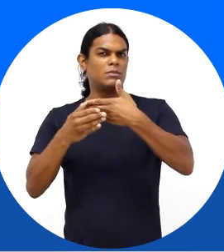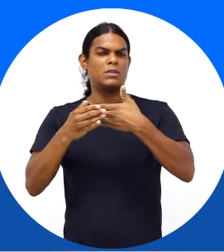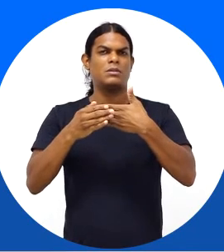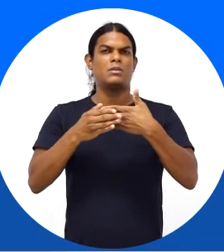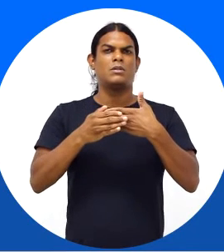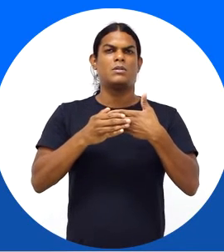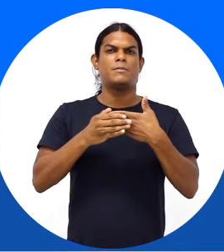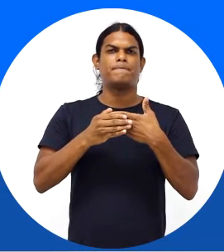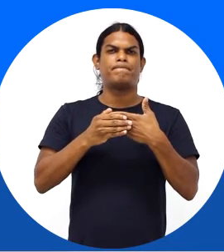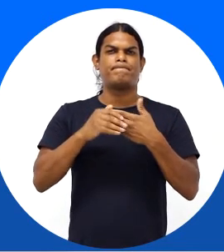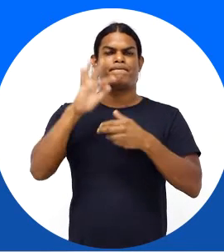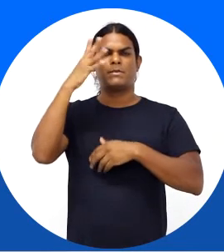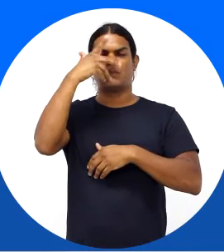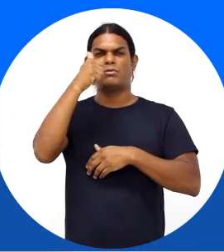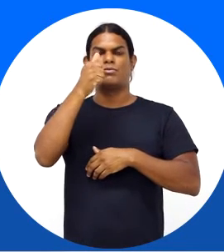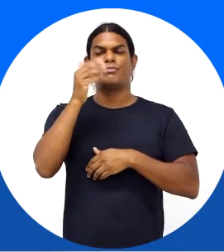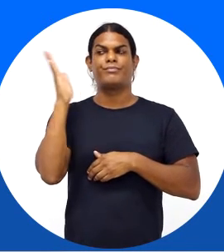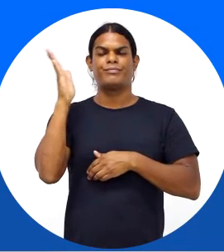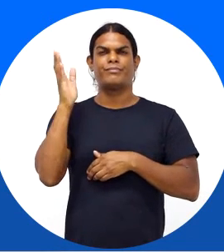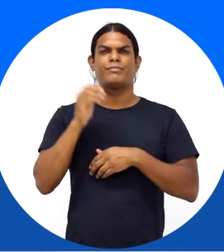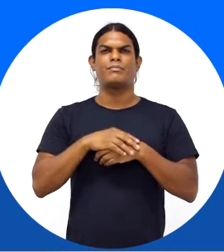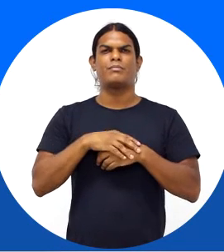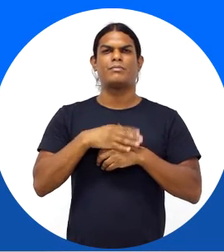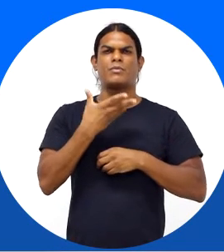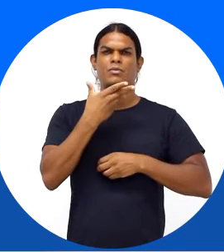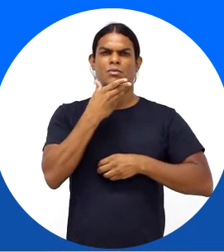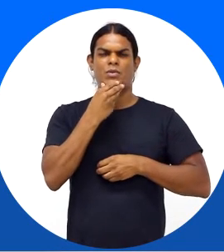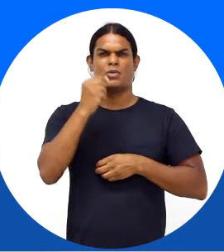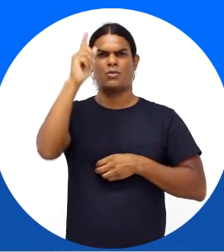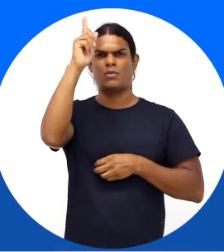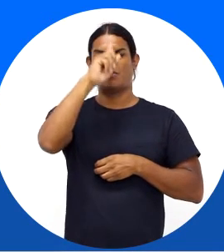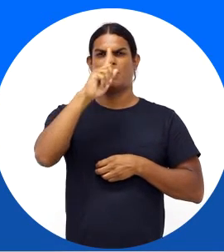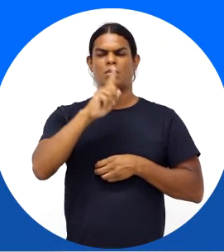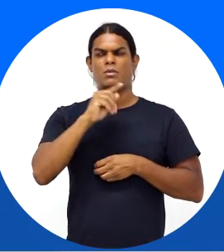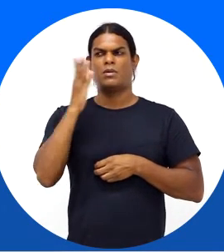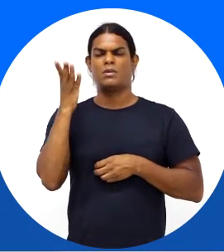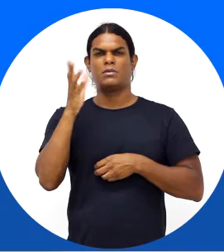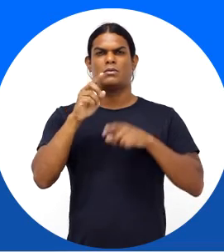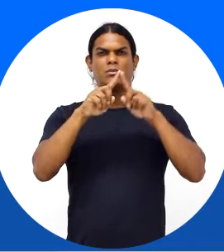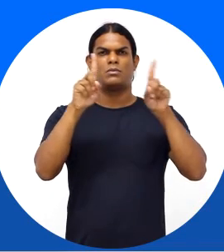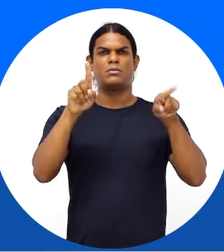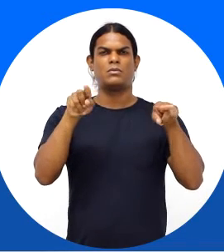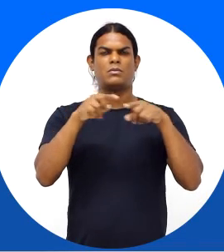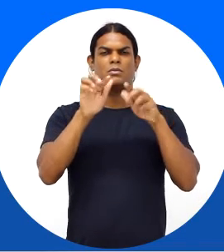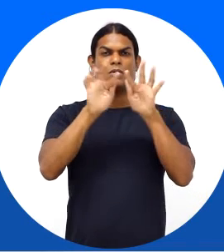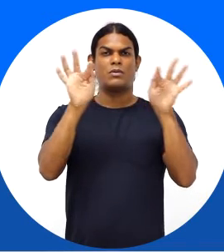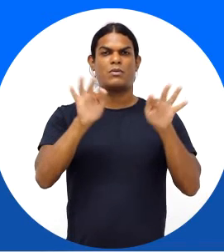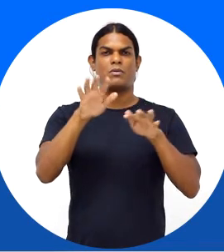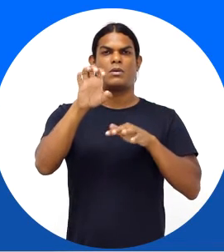um quadro feio. Esse quadro expressionista, baseado no